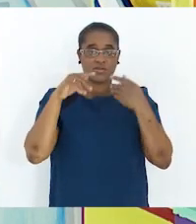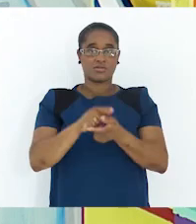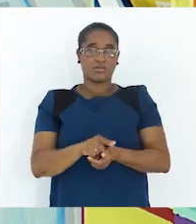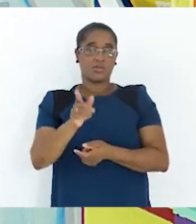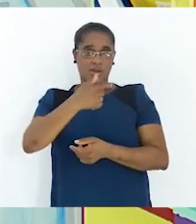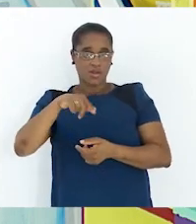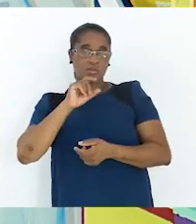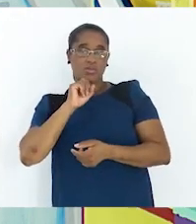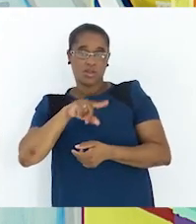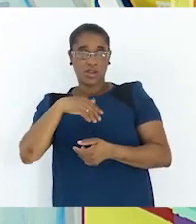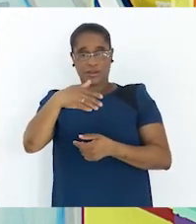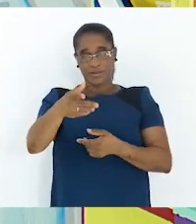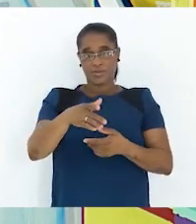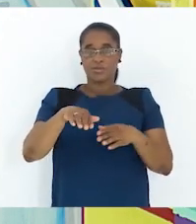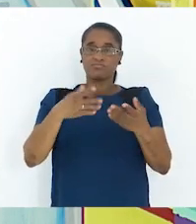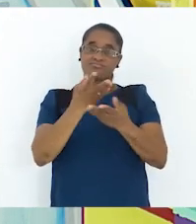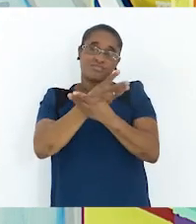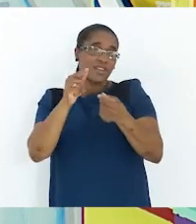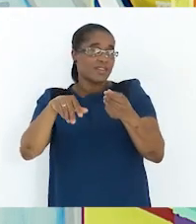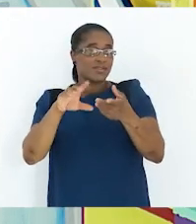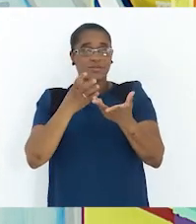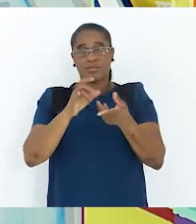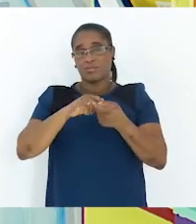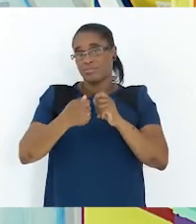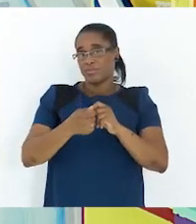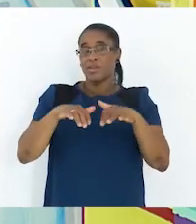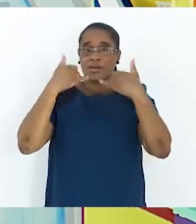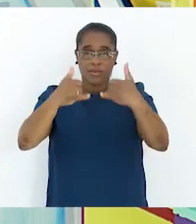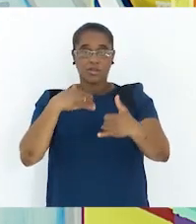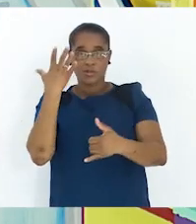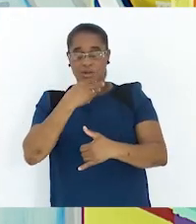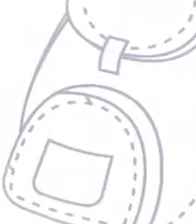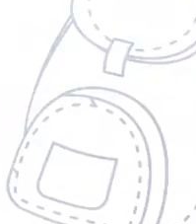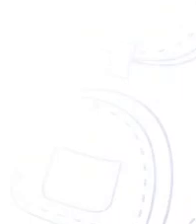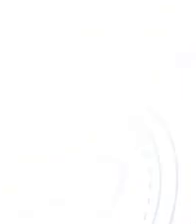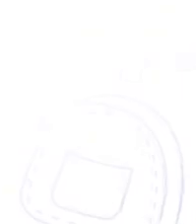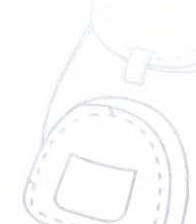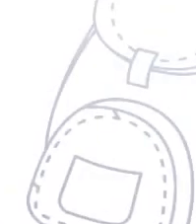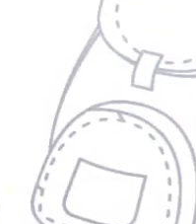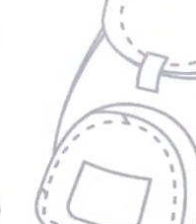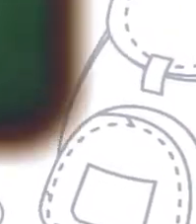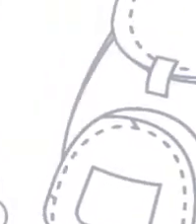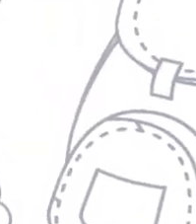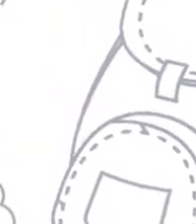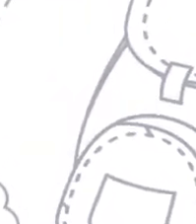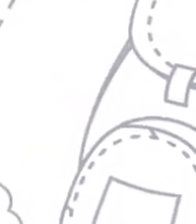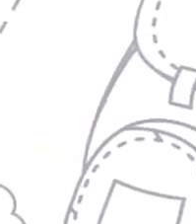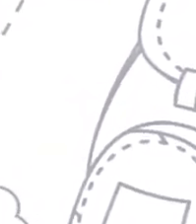nós podermos ultrapassar esta crise. Até a próxima aula. Fiquem bem.